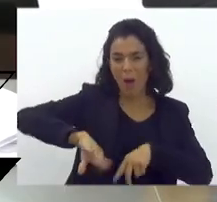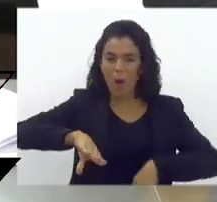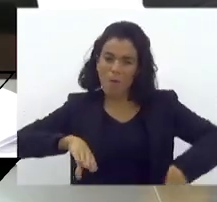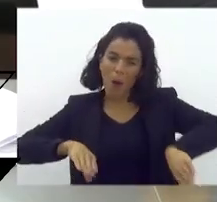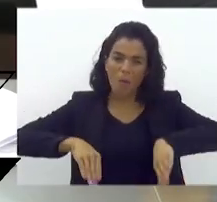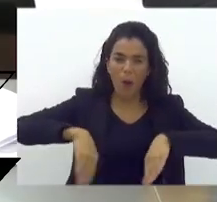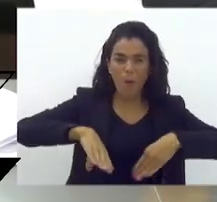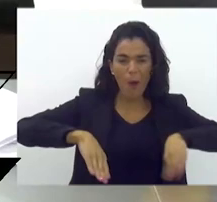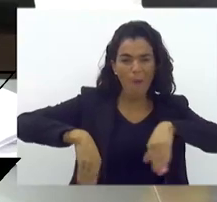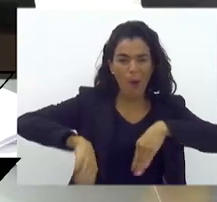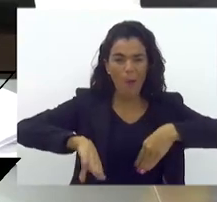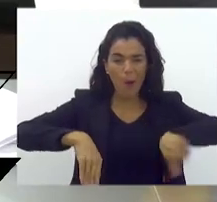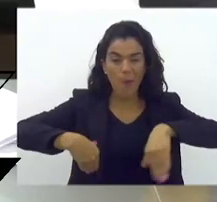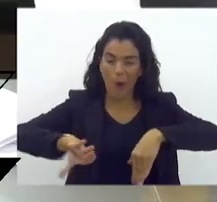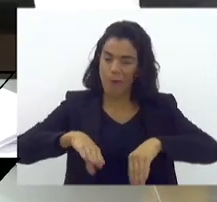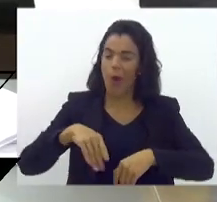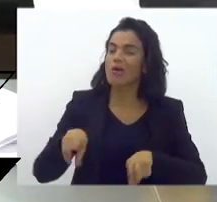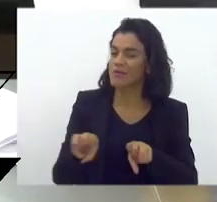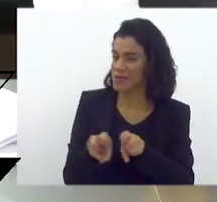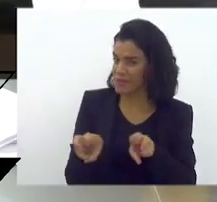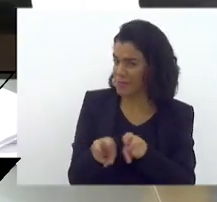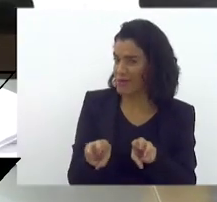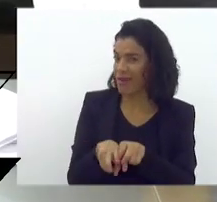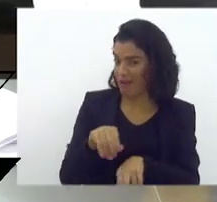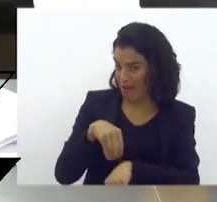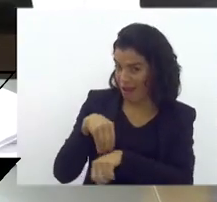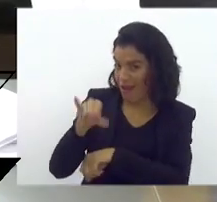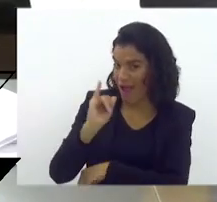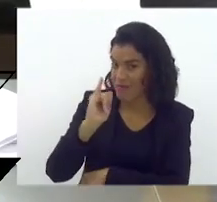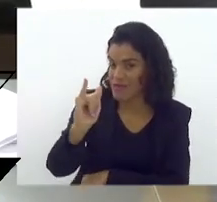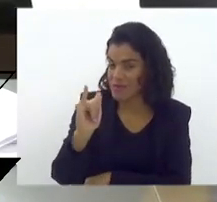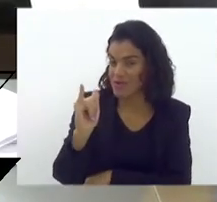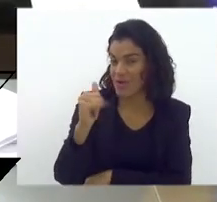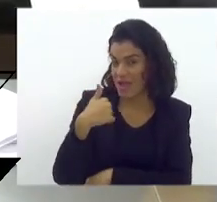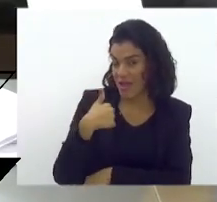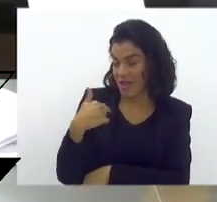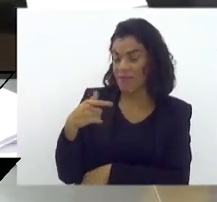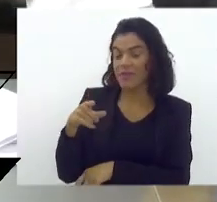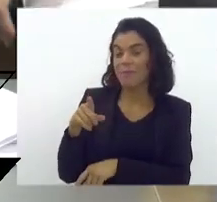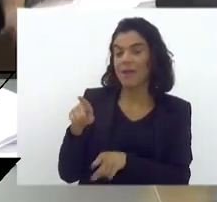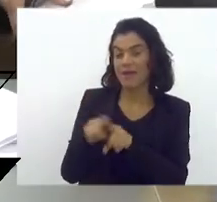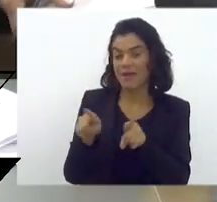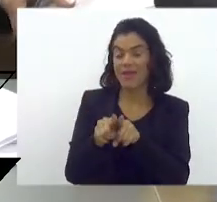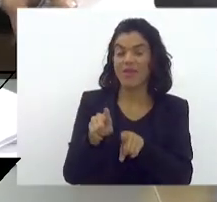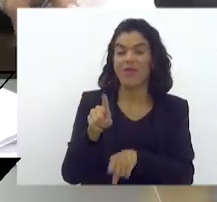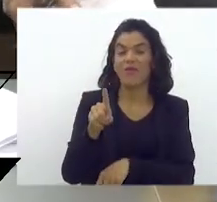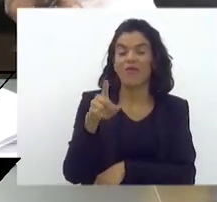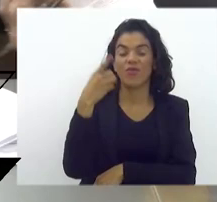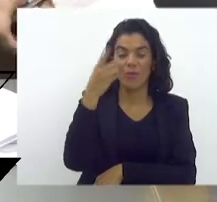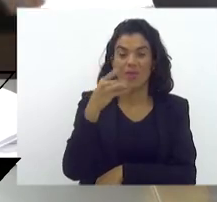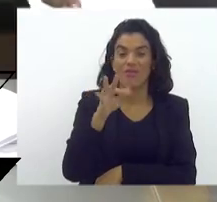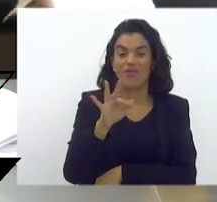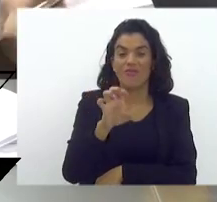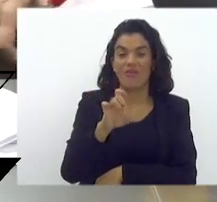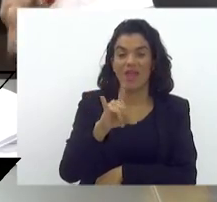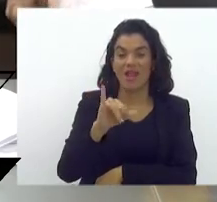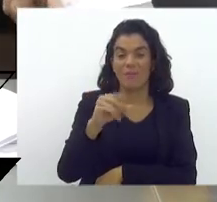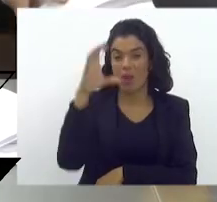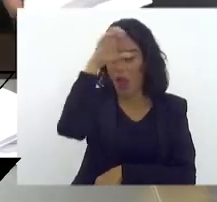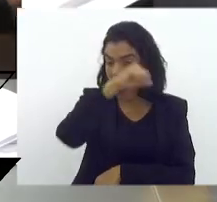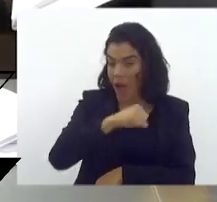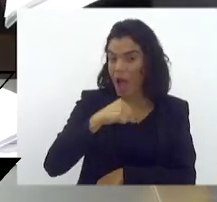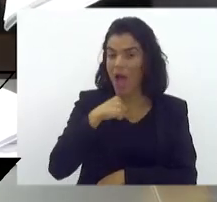salão. E afirmo a Vossa Excelência que o deputado Filipinho Raves aprendeu a jogar